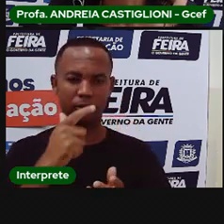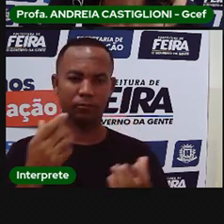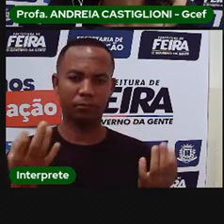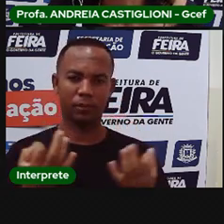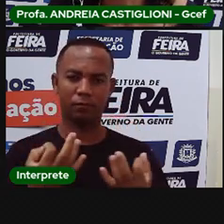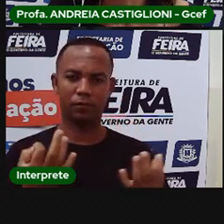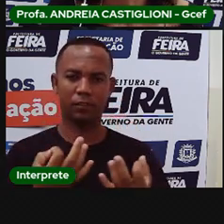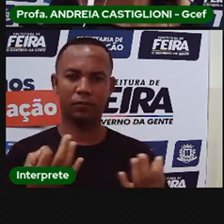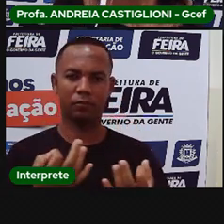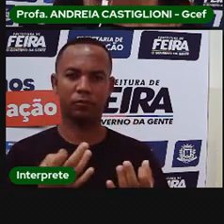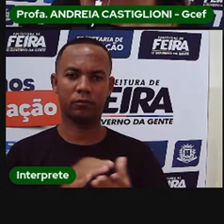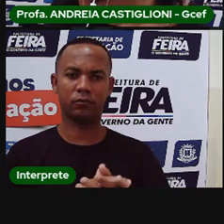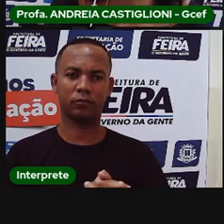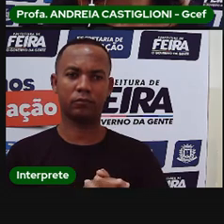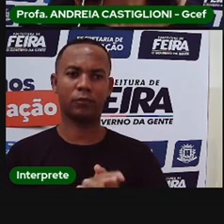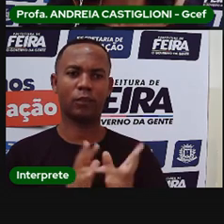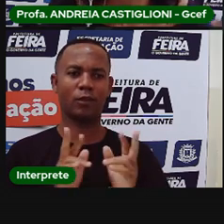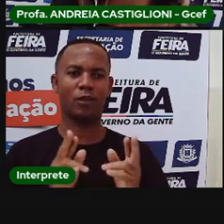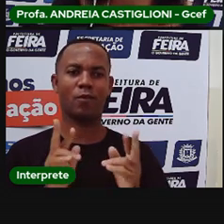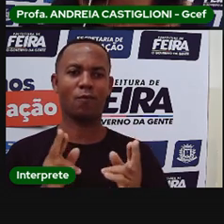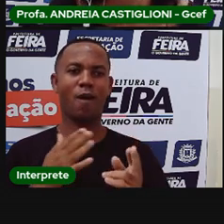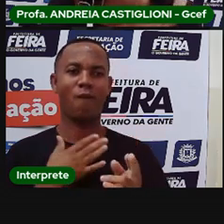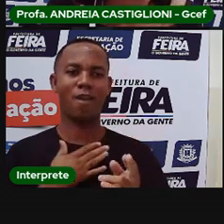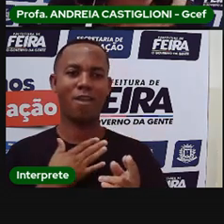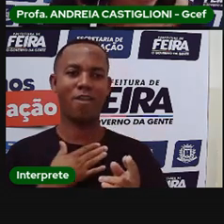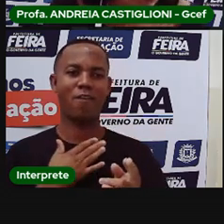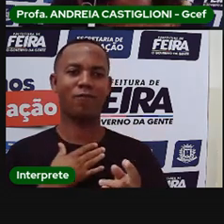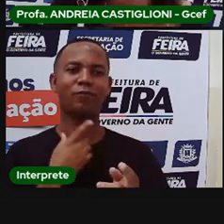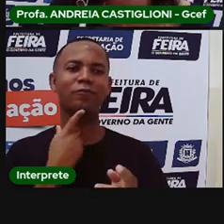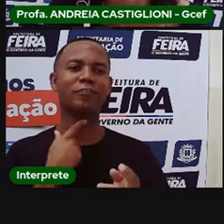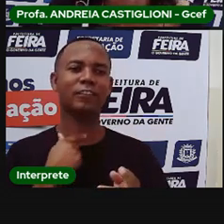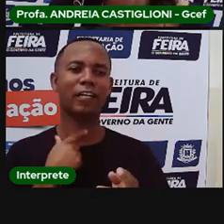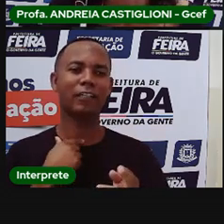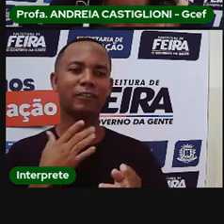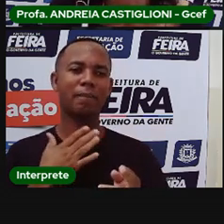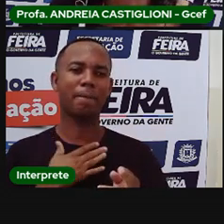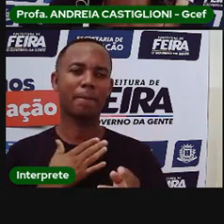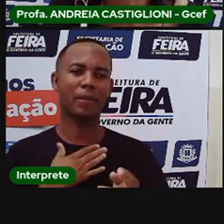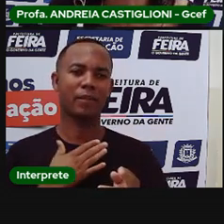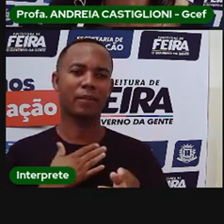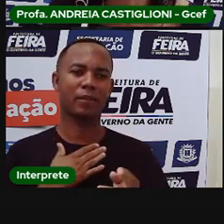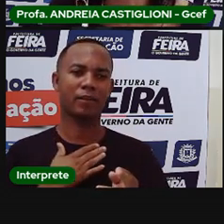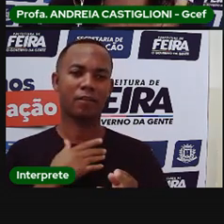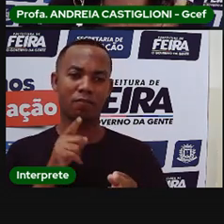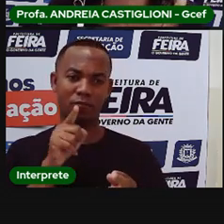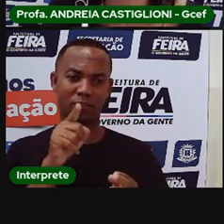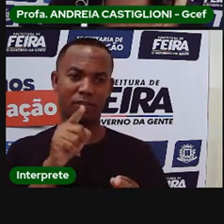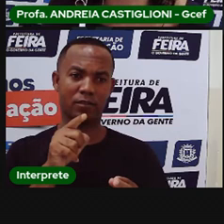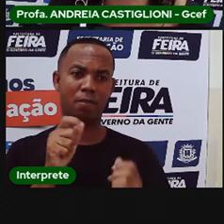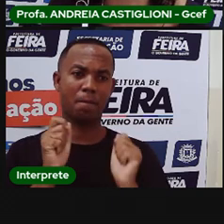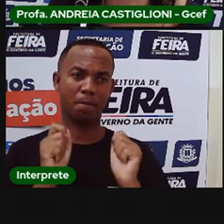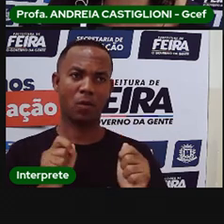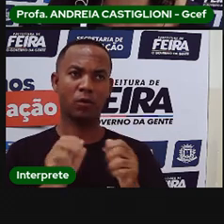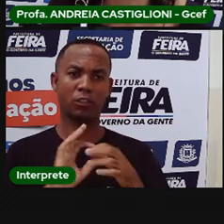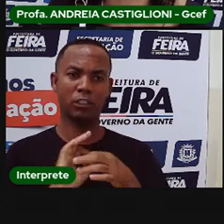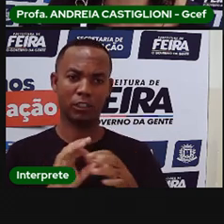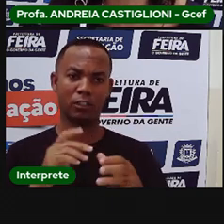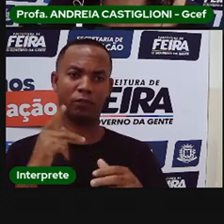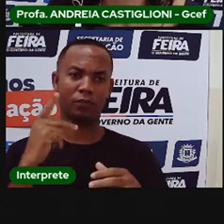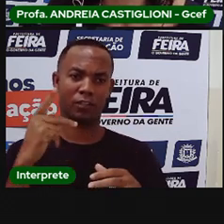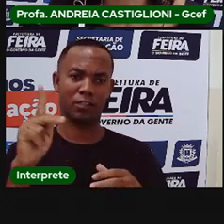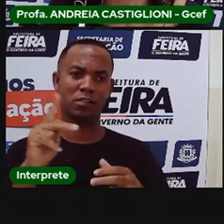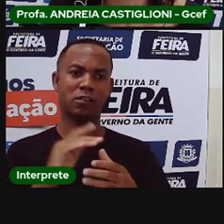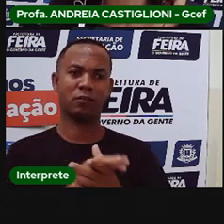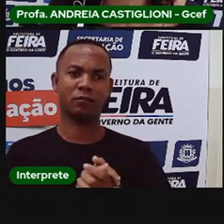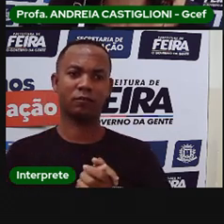E ficou a minha cara, né? Ficou eu que fiz. Foi bem autoral. Mas vocês podem criar o de vocês, tá